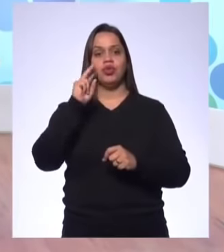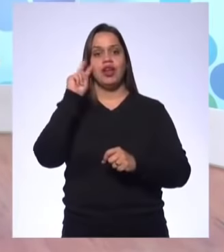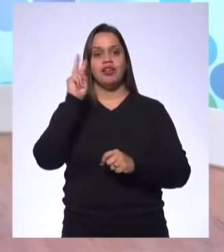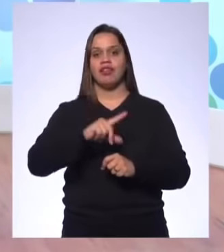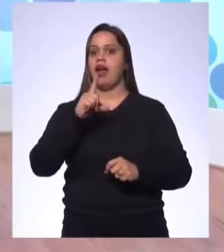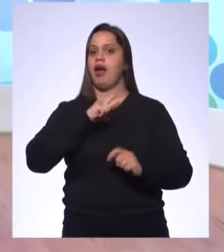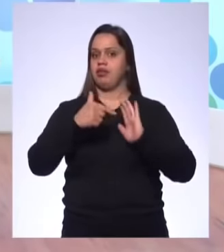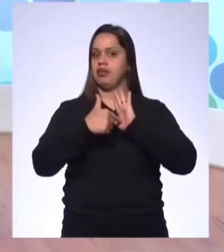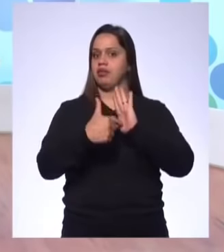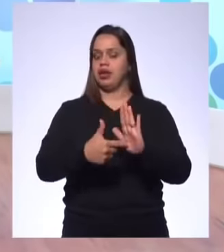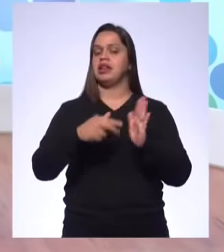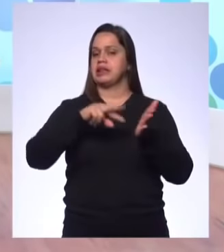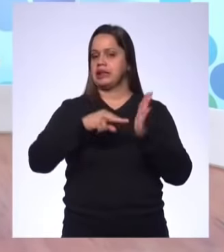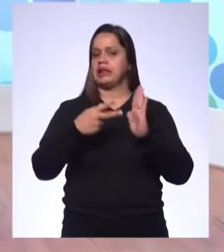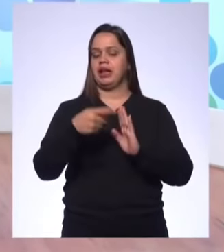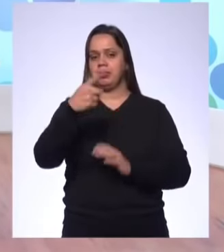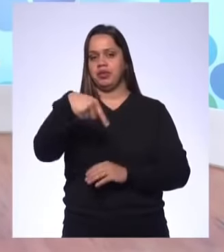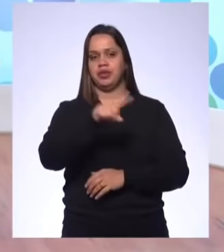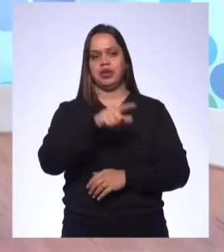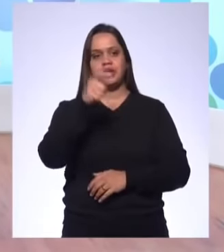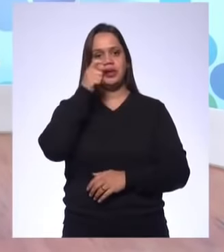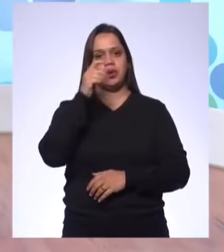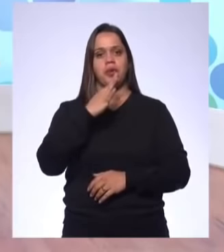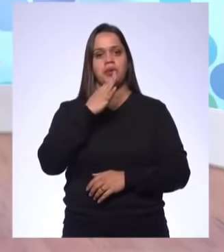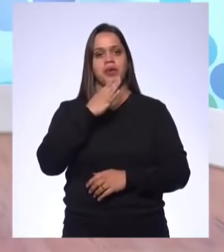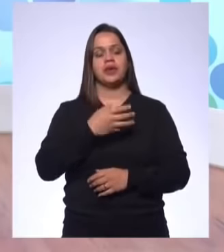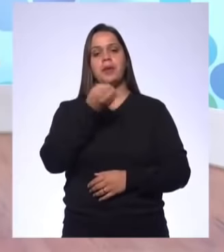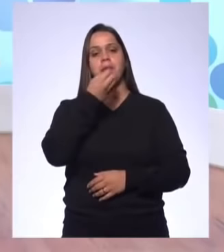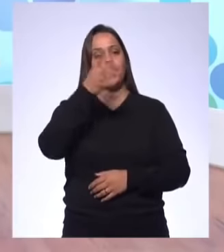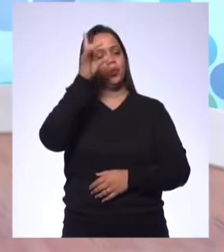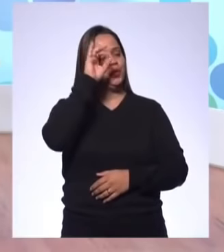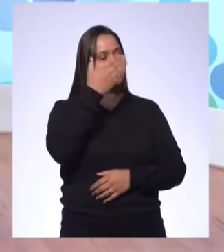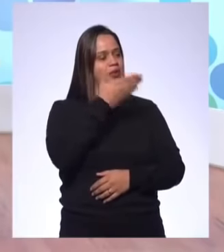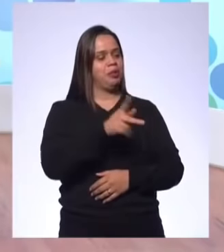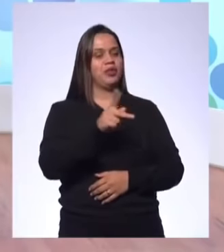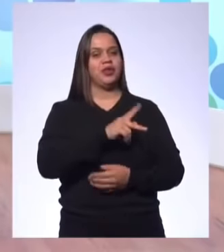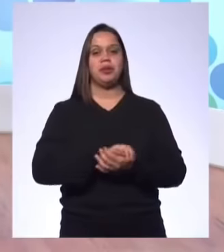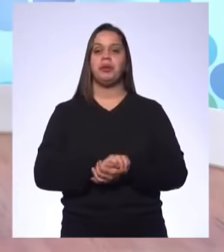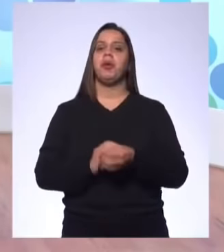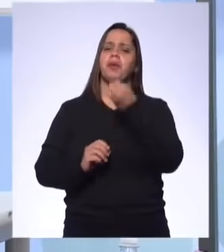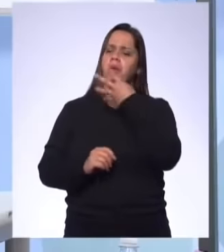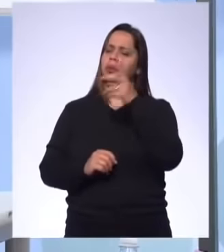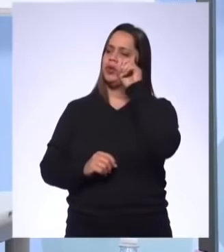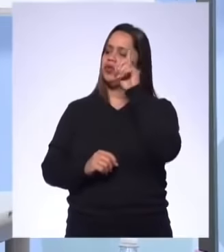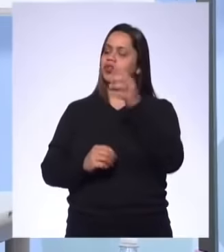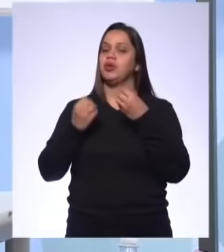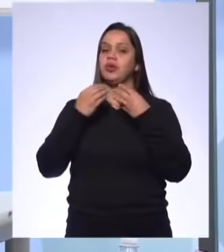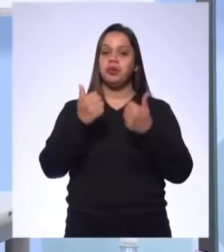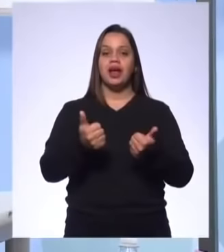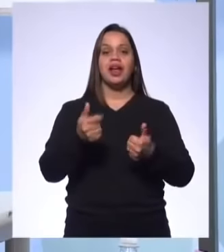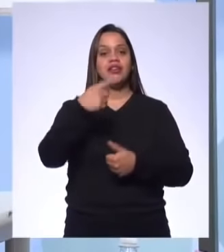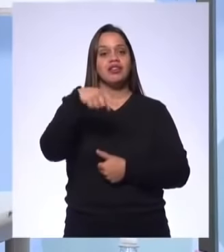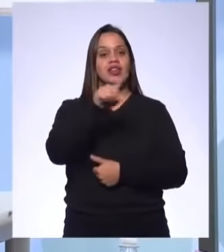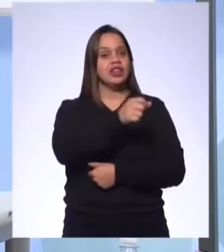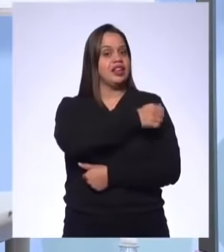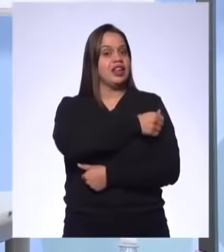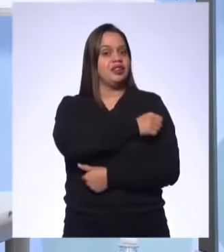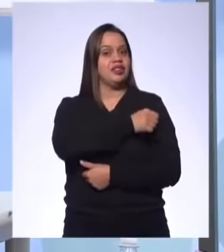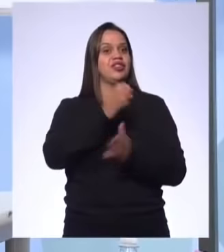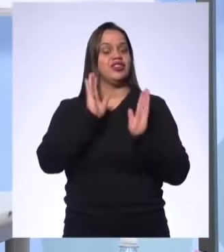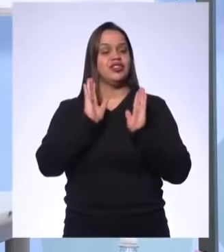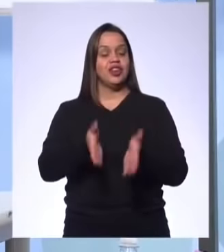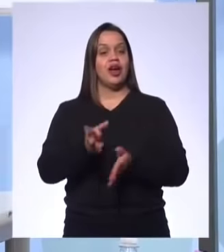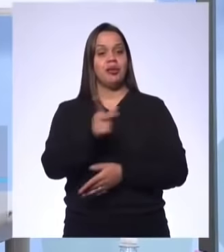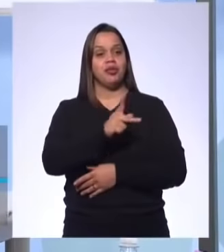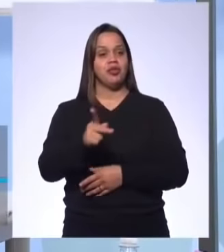muito significado para vocês, ok? Bom dia, professora. Bom dia, professor Carlos. Bom dia, sexto ano,